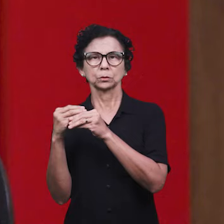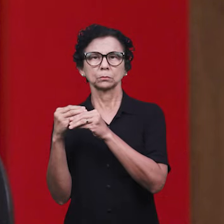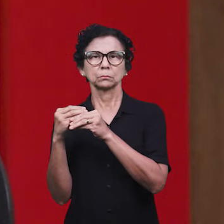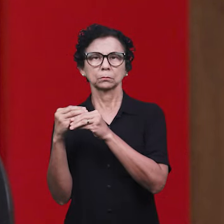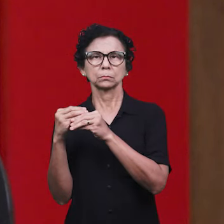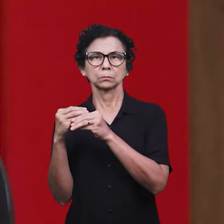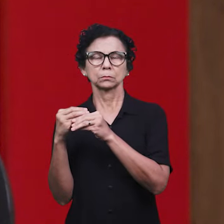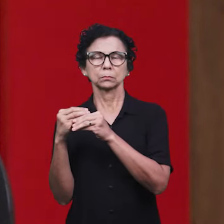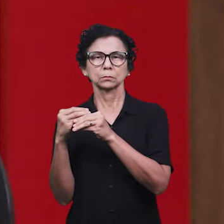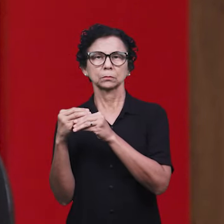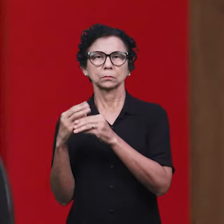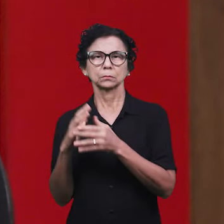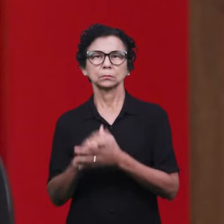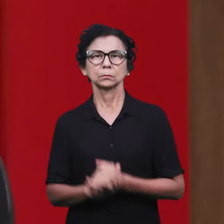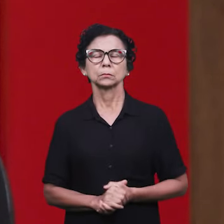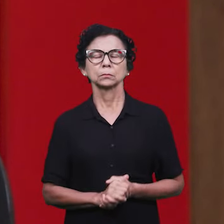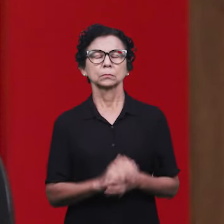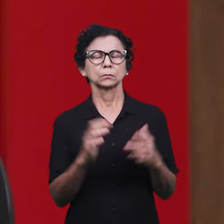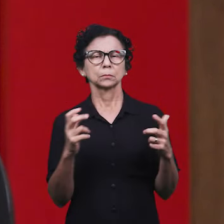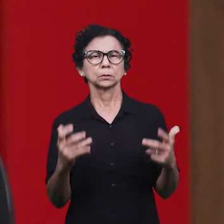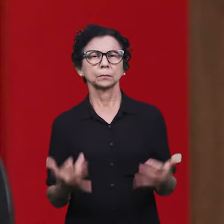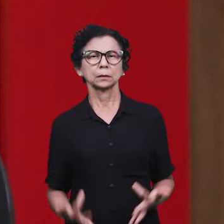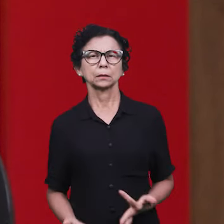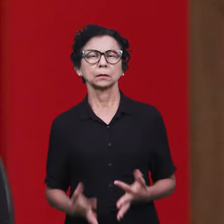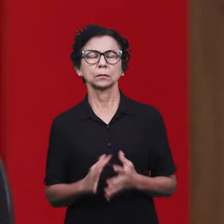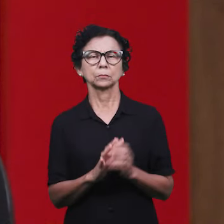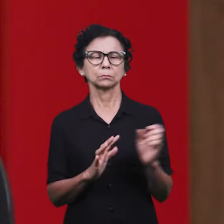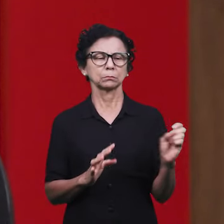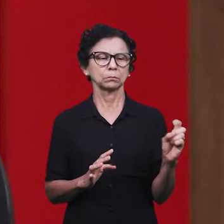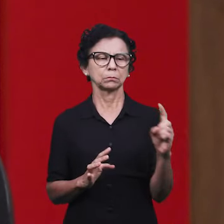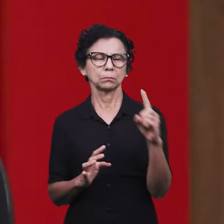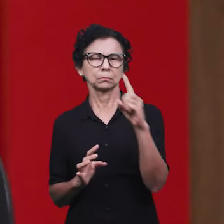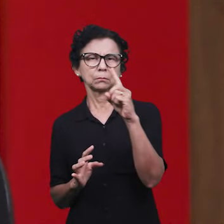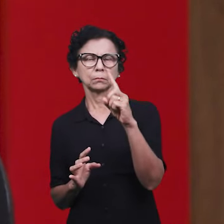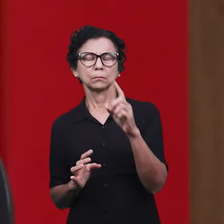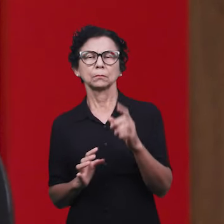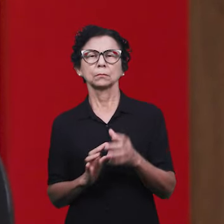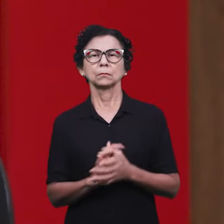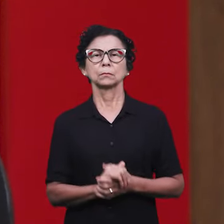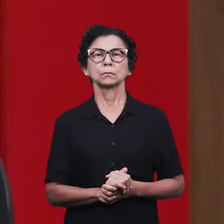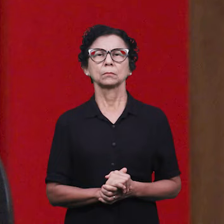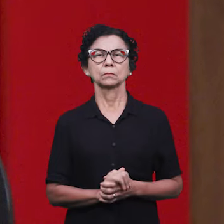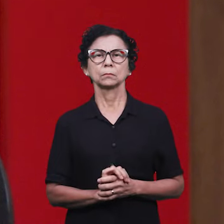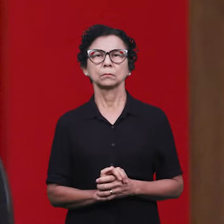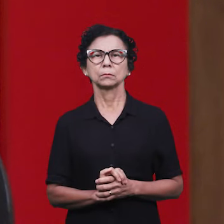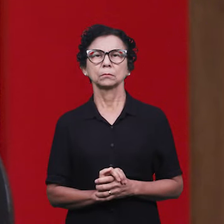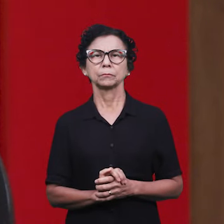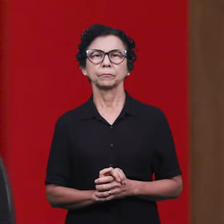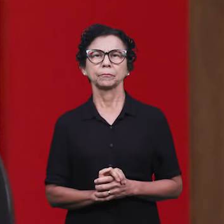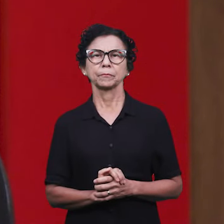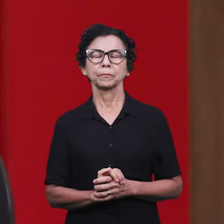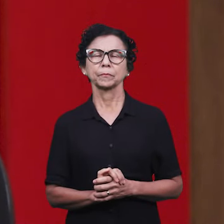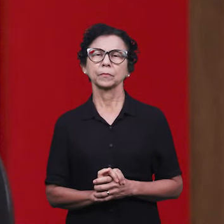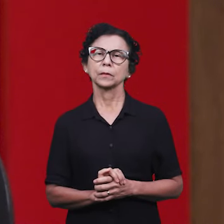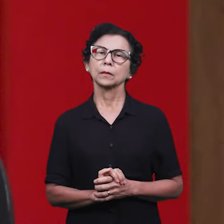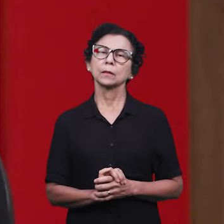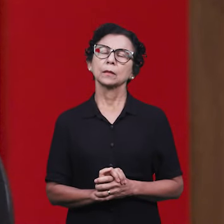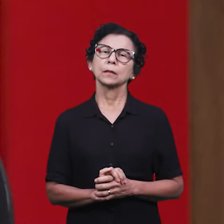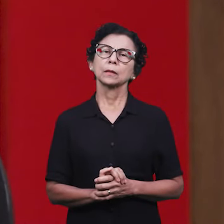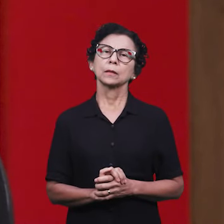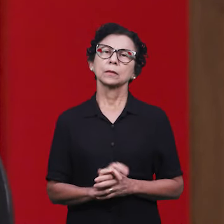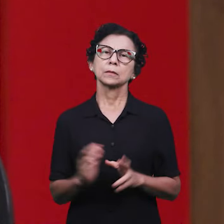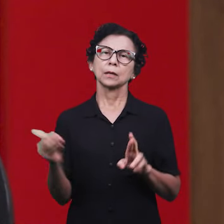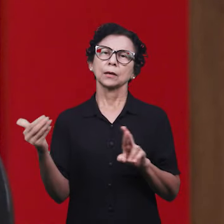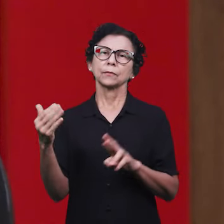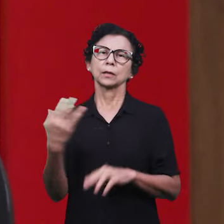Falamos dos paradigmas do evolucionismo, no sentido mais voltado para a vida, pois posteriormente nós vamos falar sobre a questão